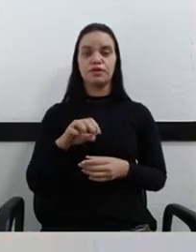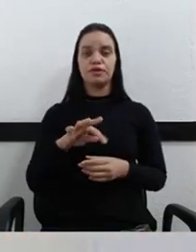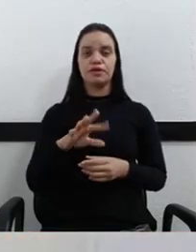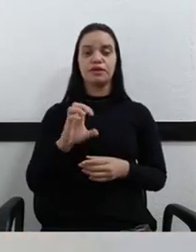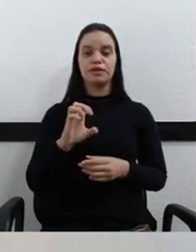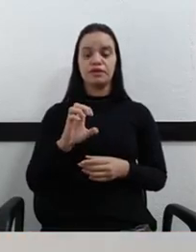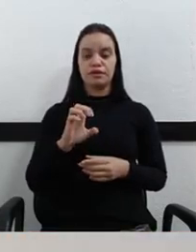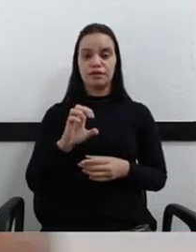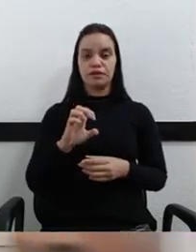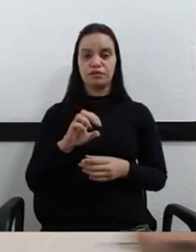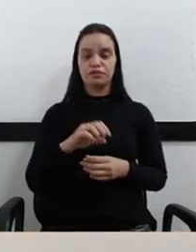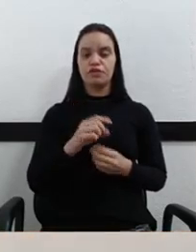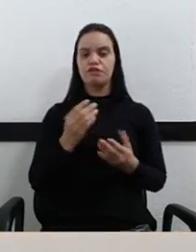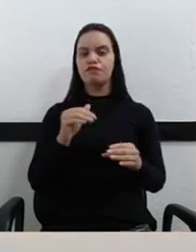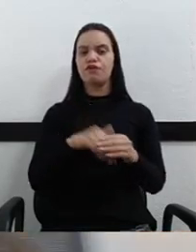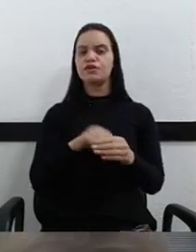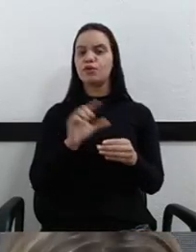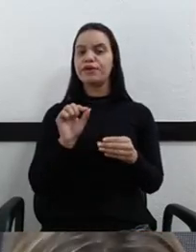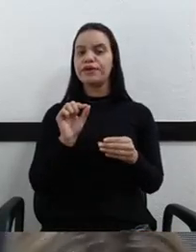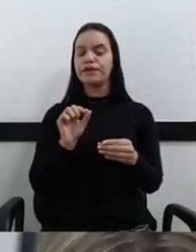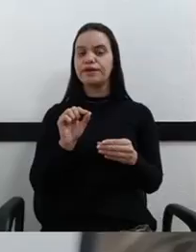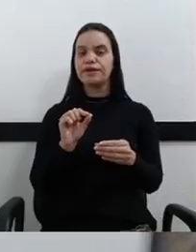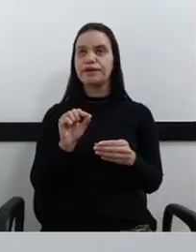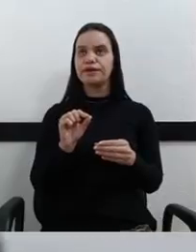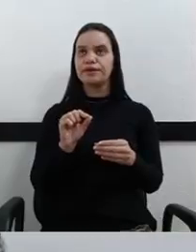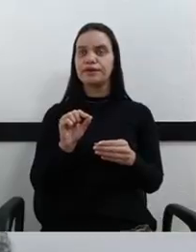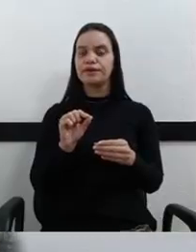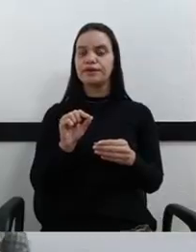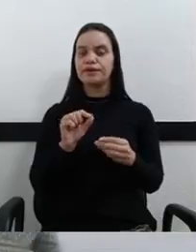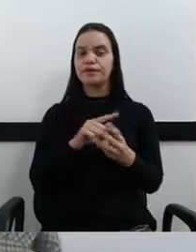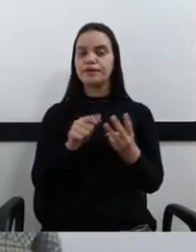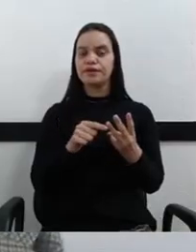Conselheiro Bruno Bortolucci Baguin, como vota?